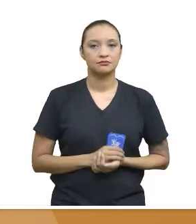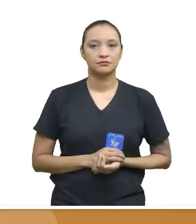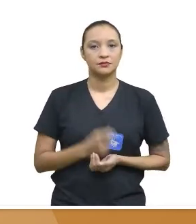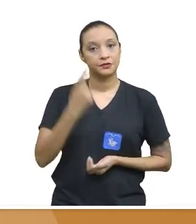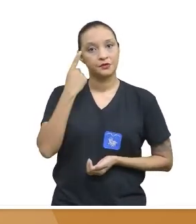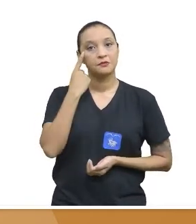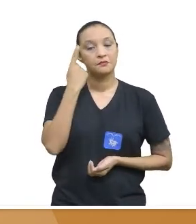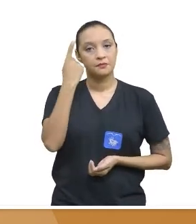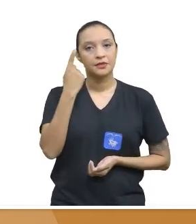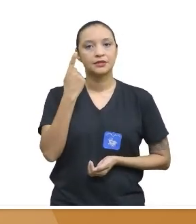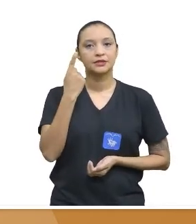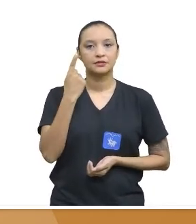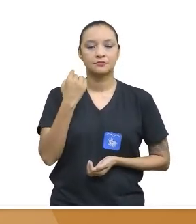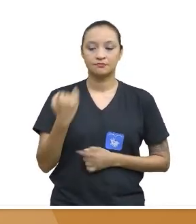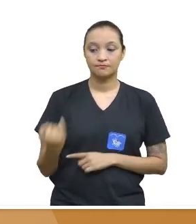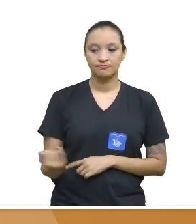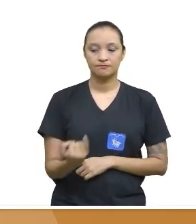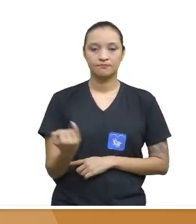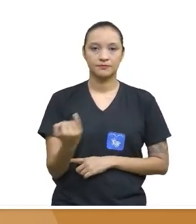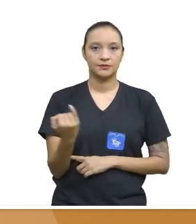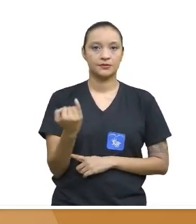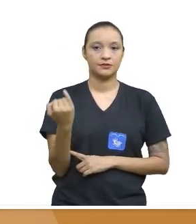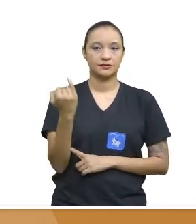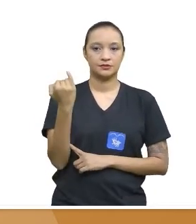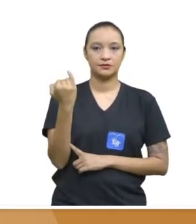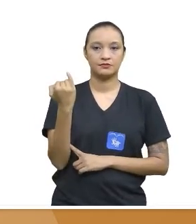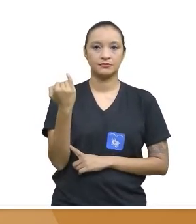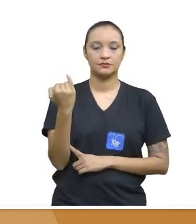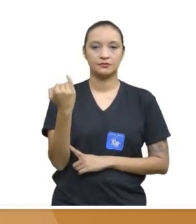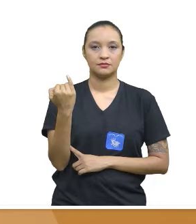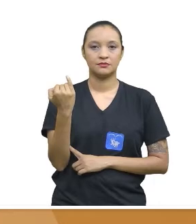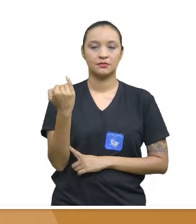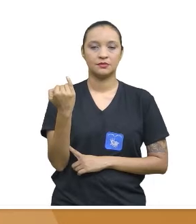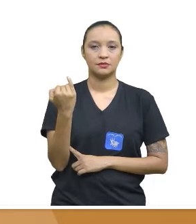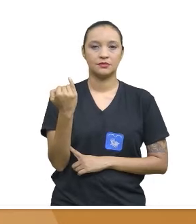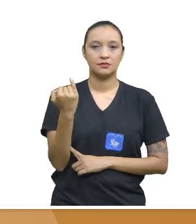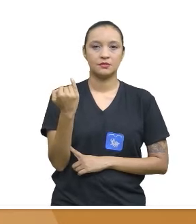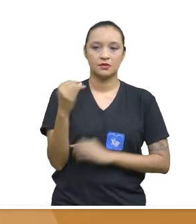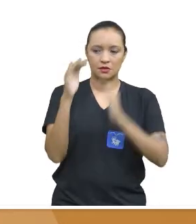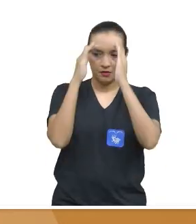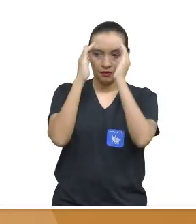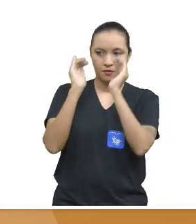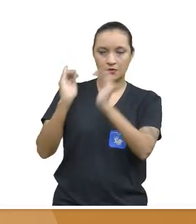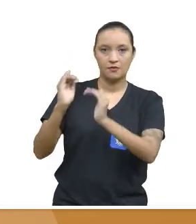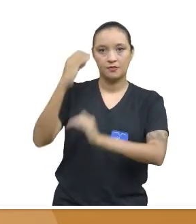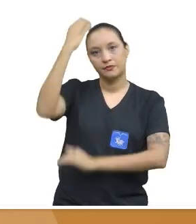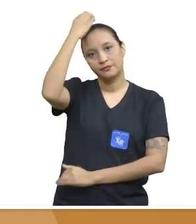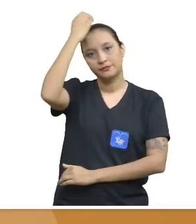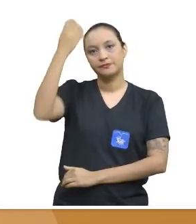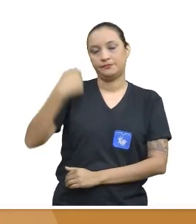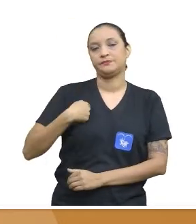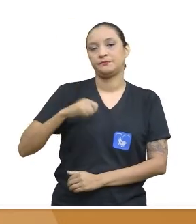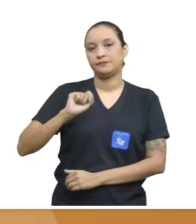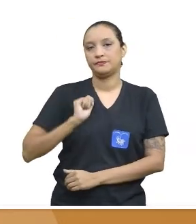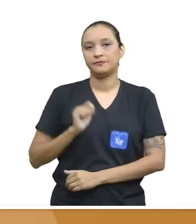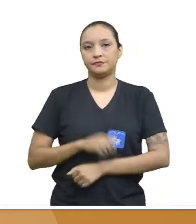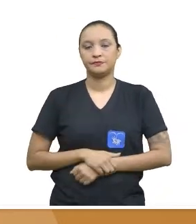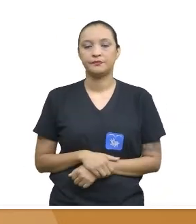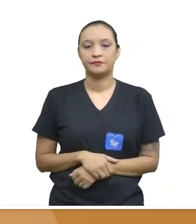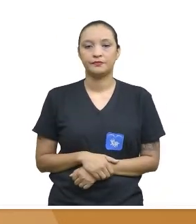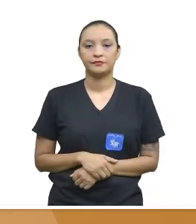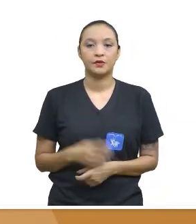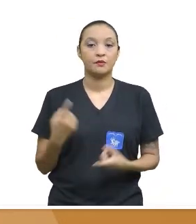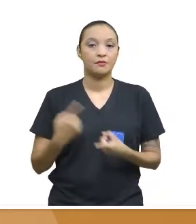que era importante a lealdade deles ao rei da Espanha, em detrimento ao